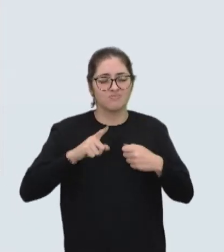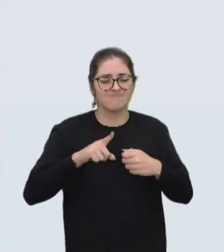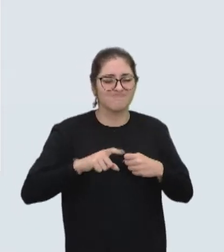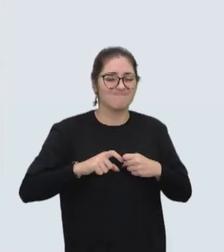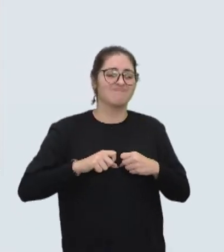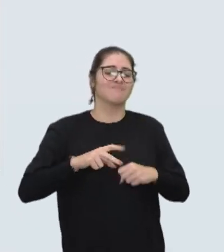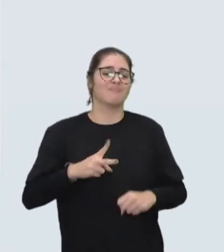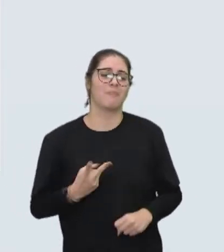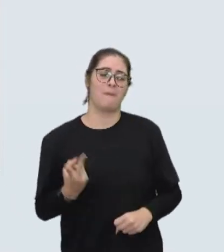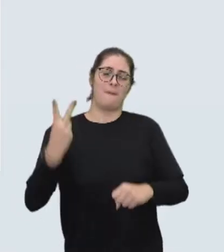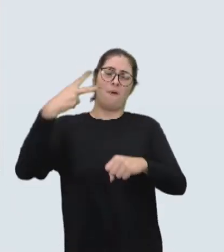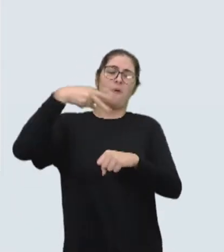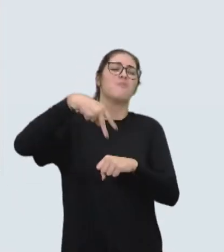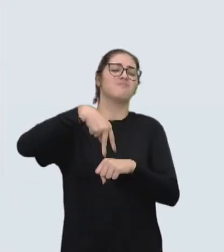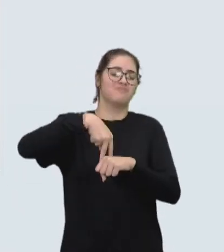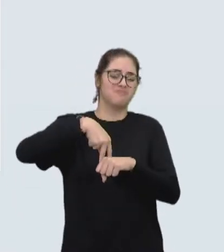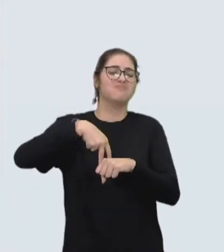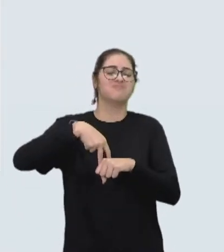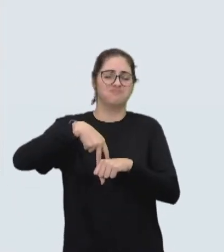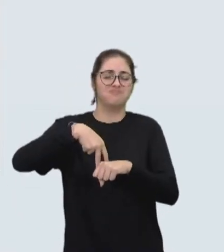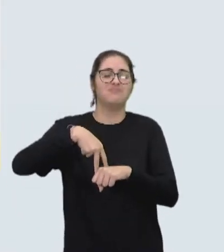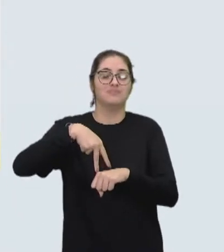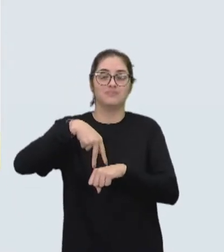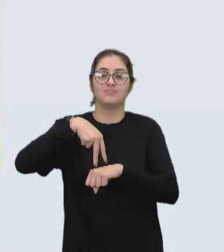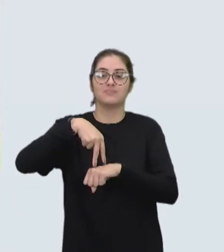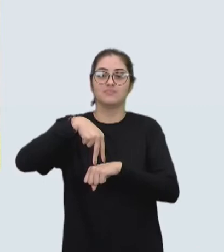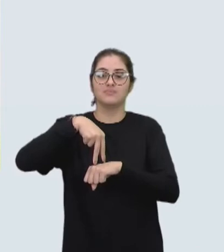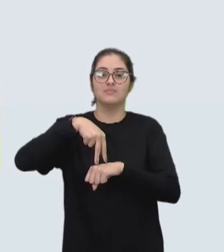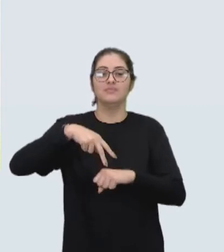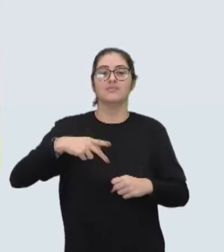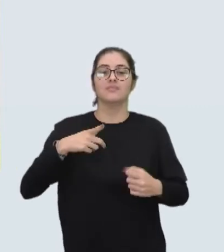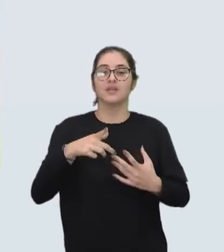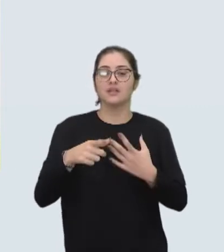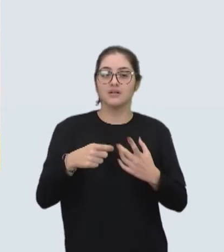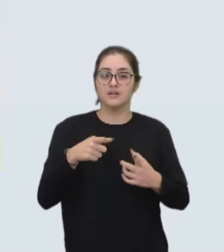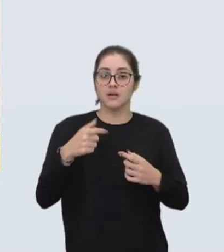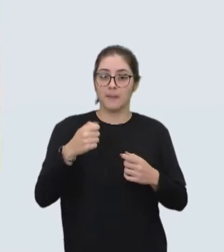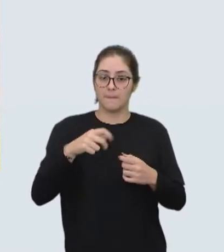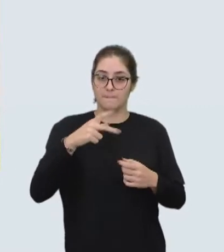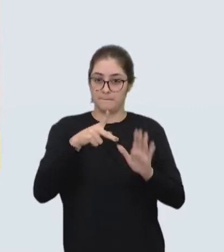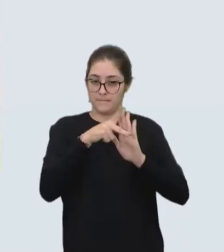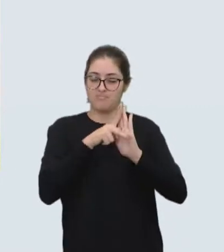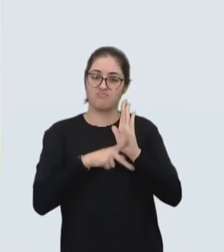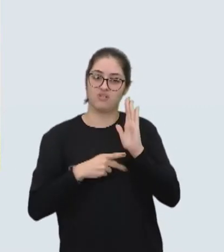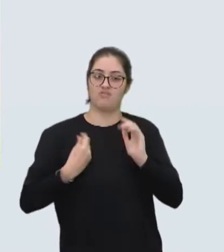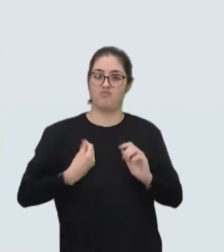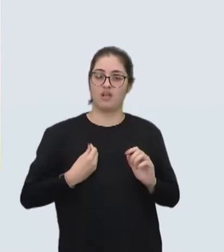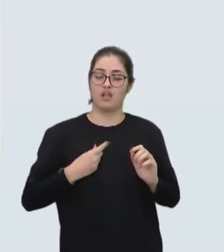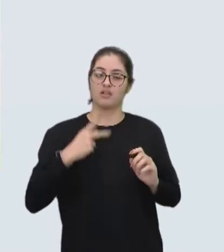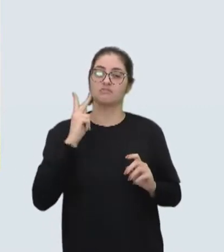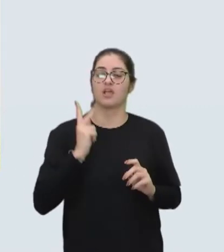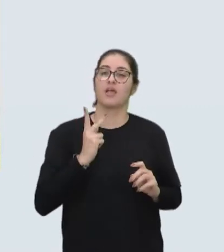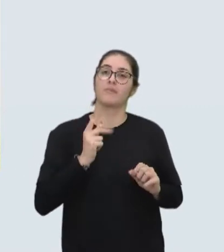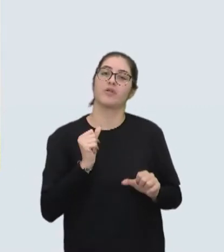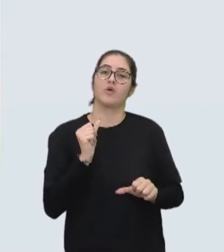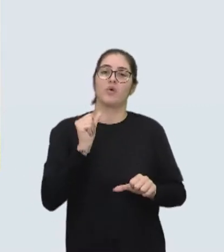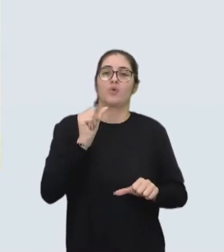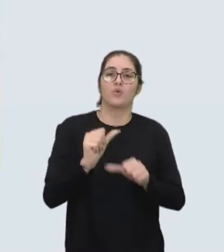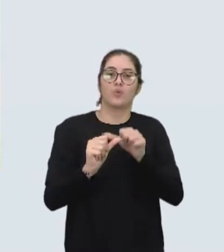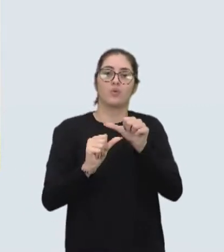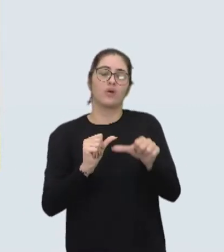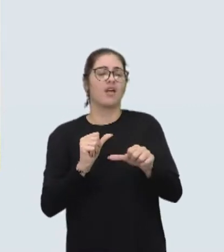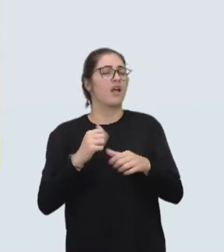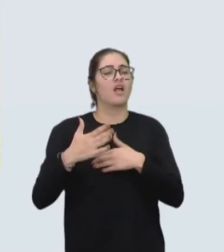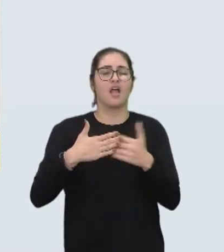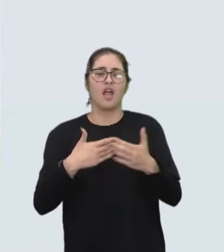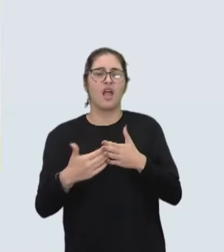dá muito em troca. Maestro, então quer dizer que nosso projeto de vida ele sempre está em transformação. Independente da nossa idade, nós